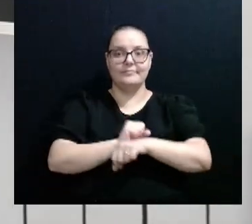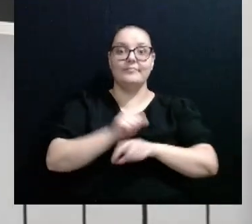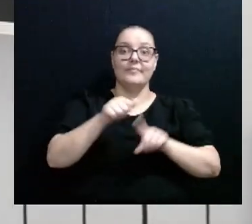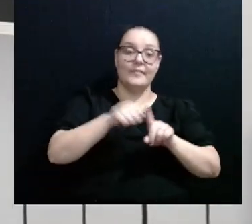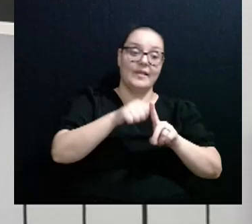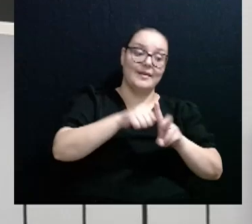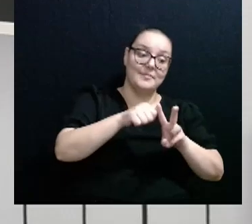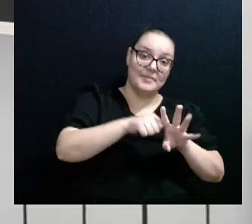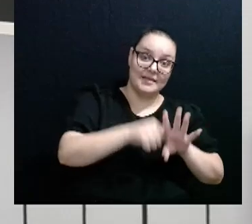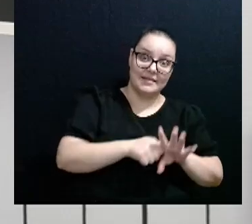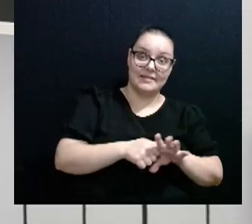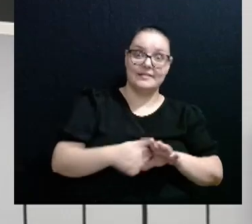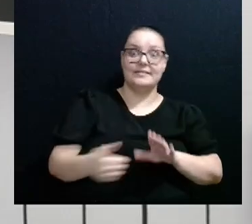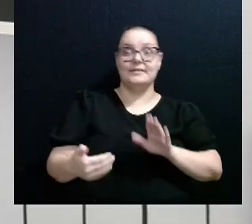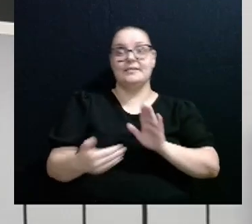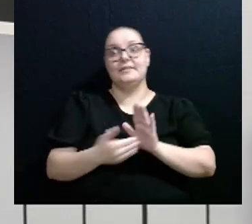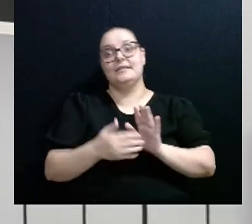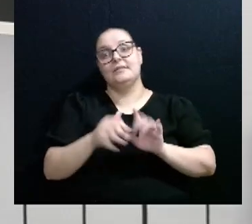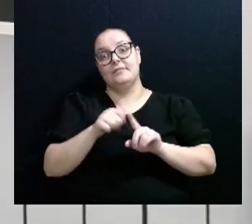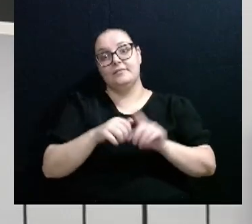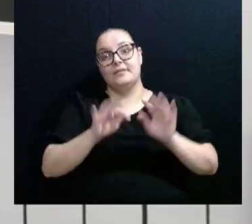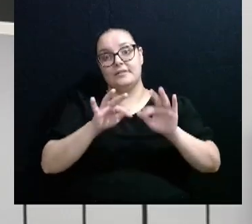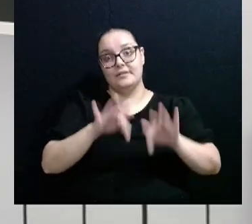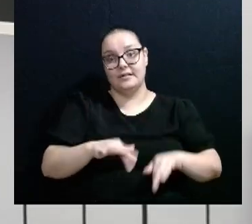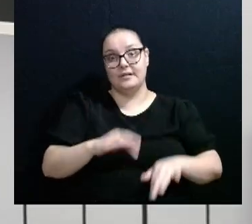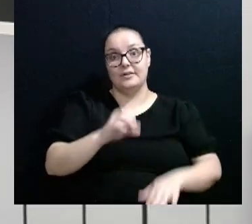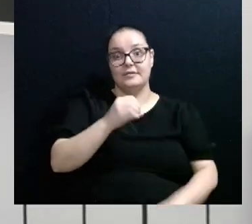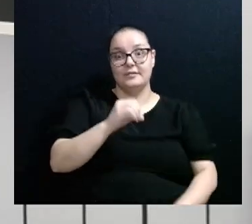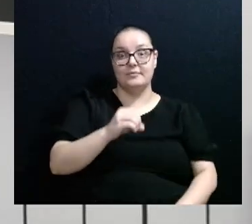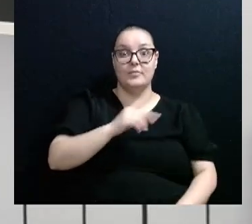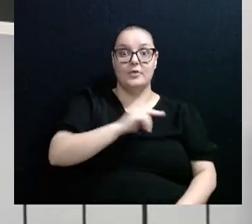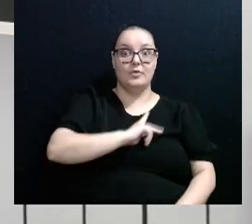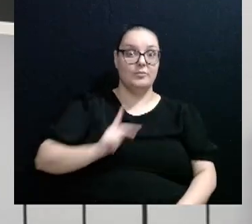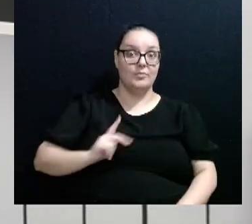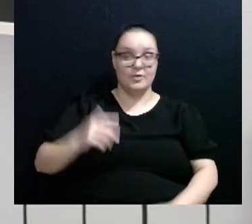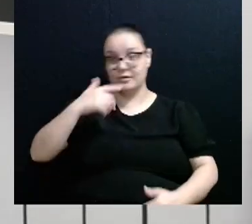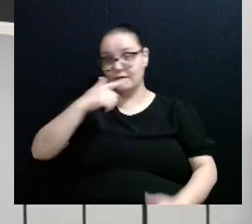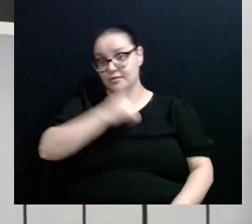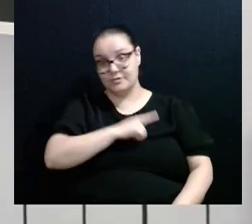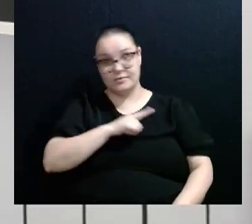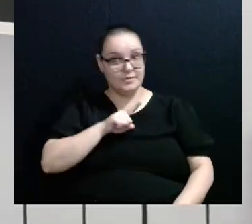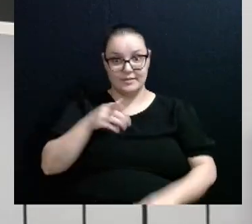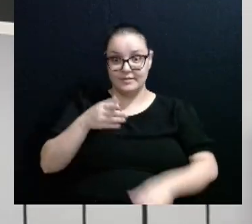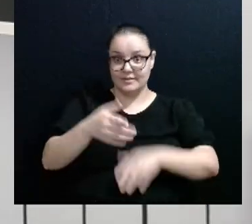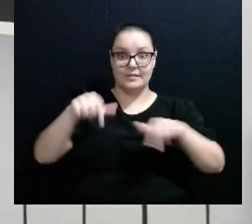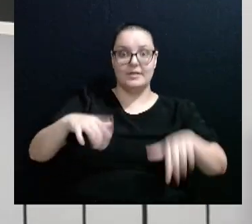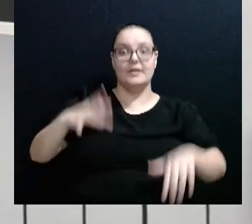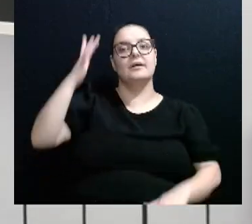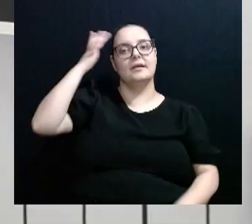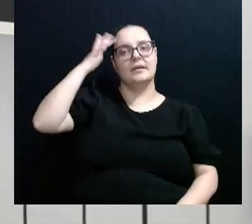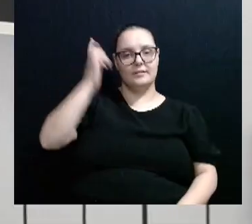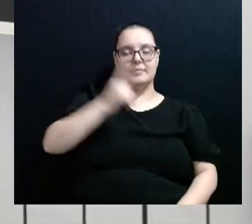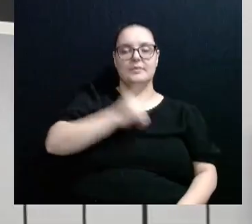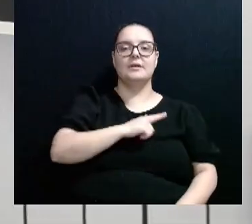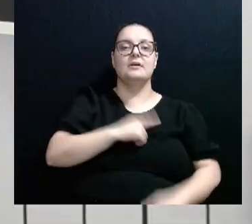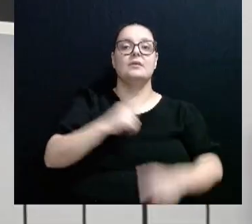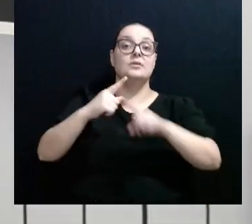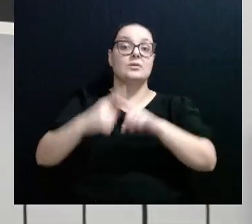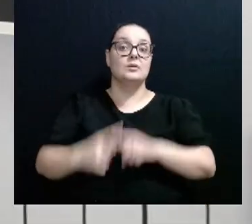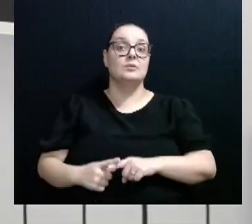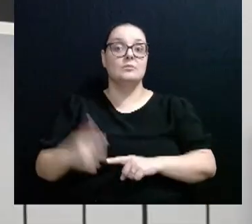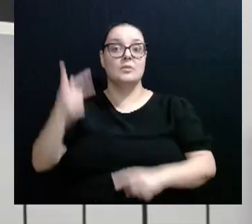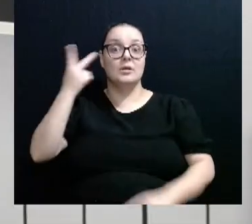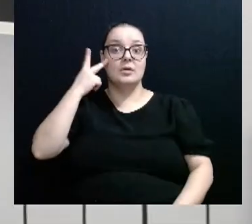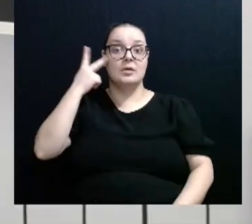de outubro, Ponte e Guarani não entram em campo. E amanhã o Guarani estreia no Campeonato Paulista, 6h30